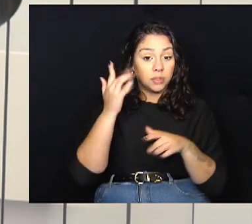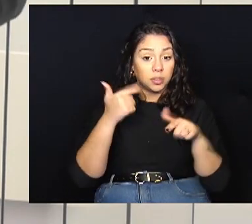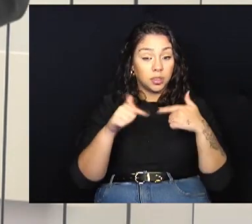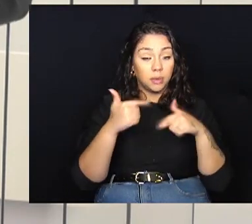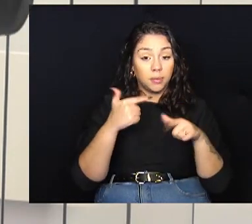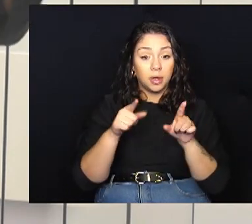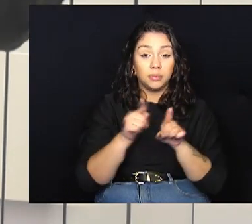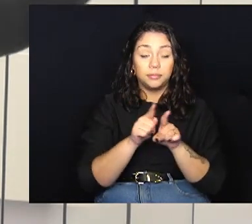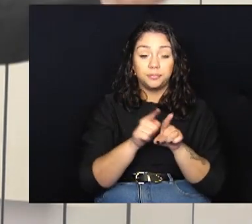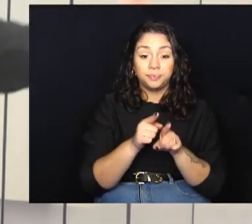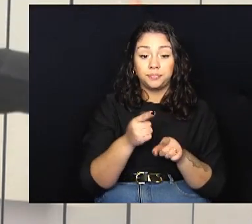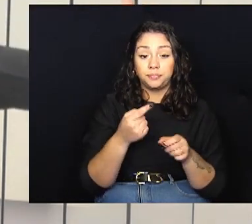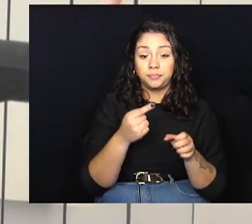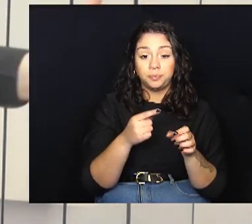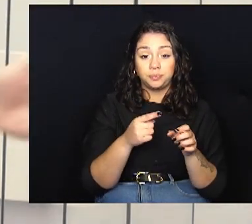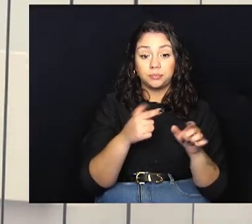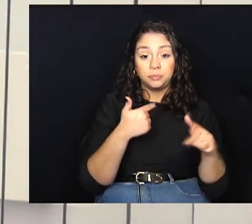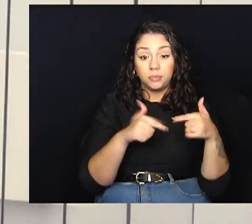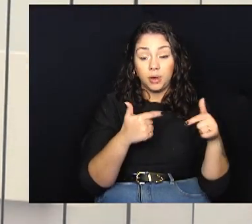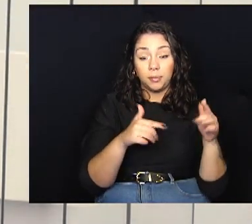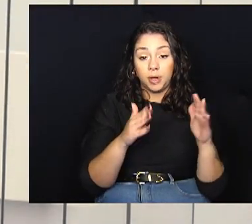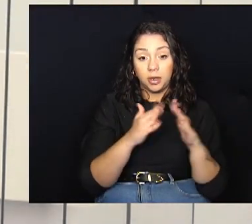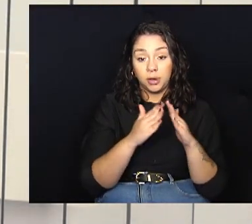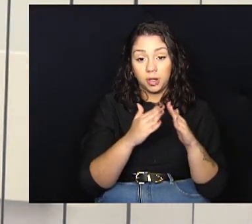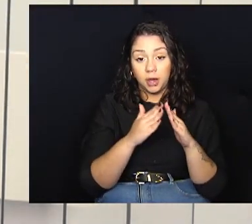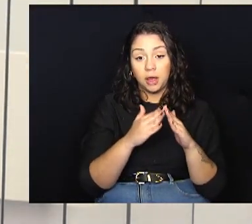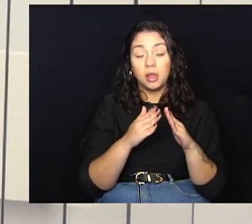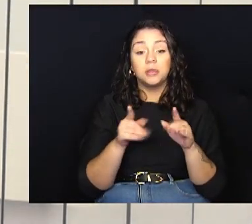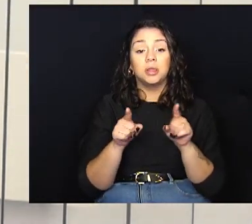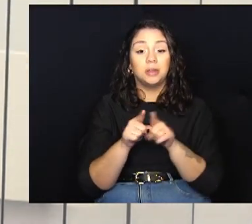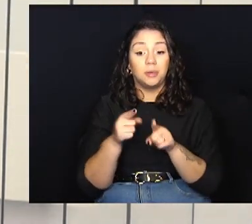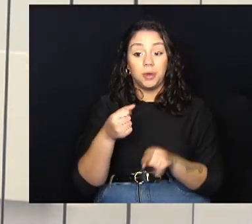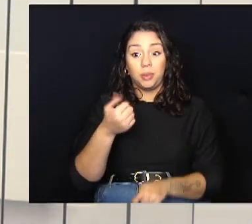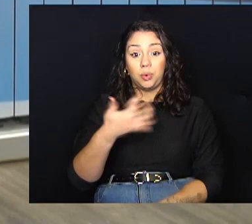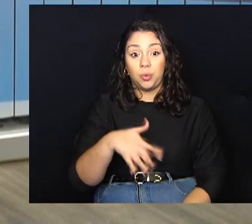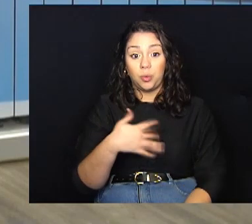das capitais questão de mobilidade por exemplo